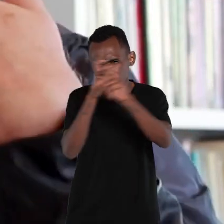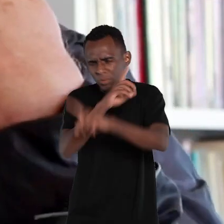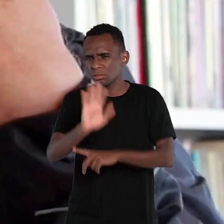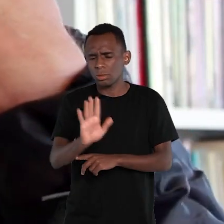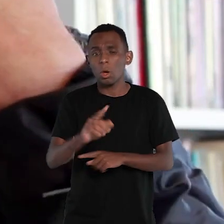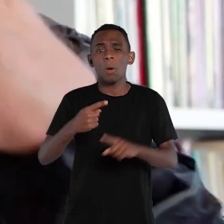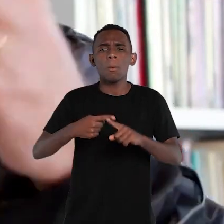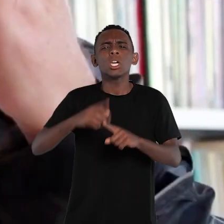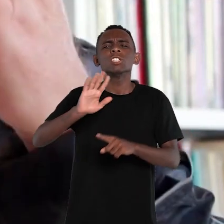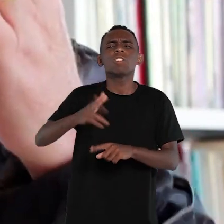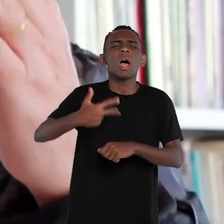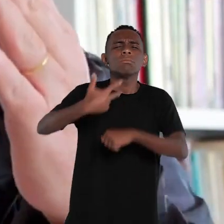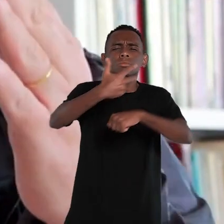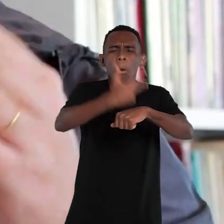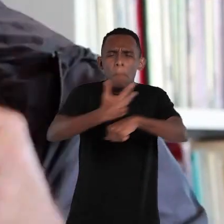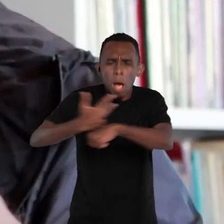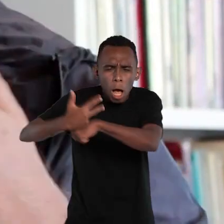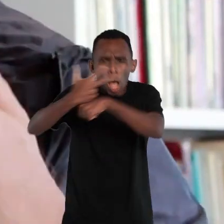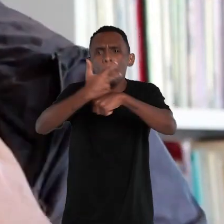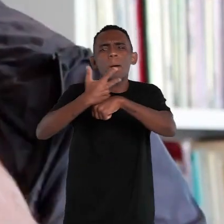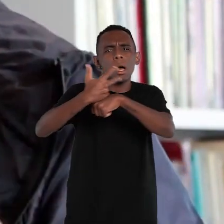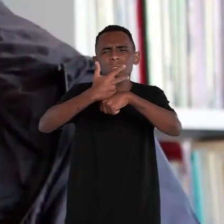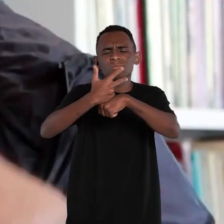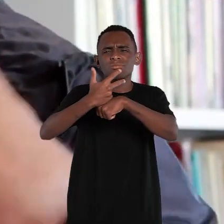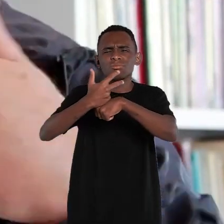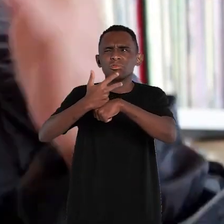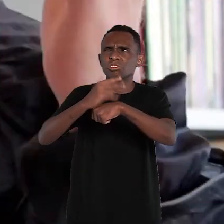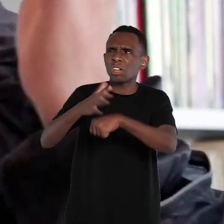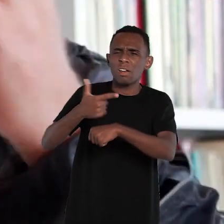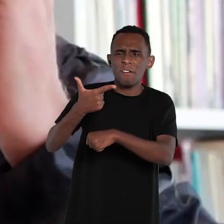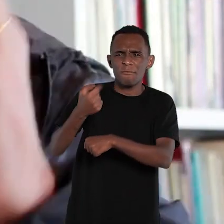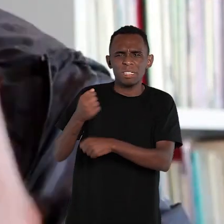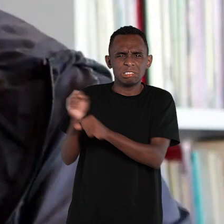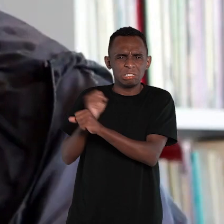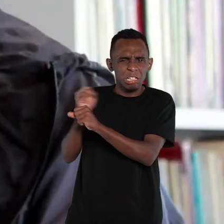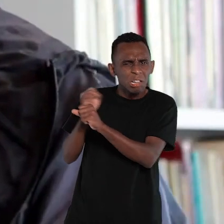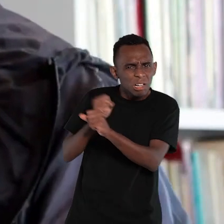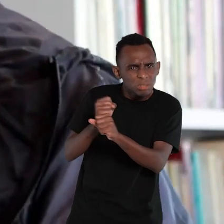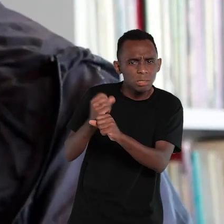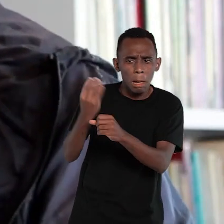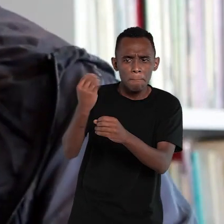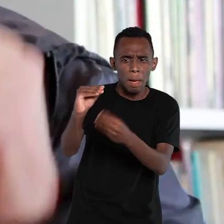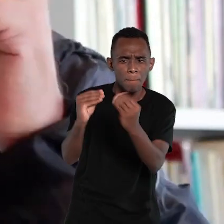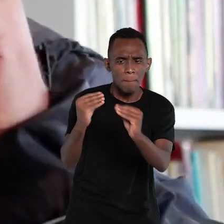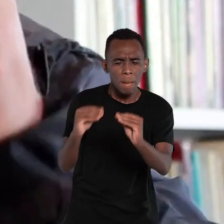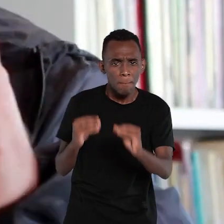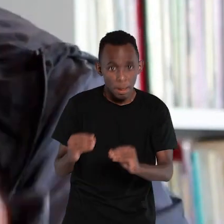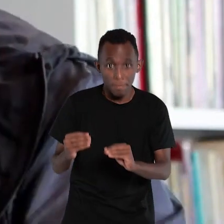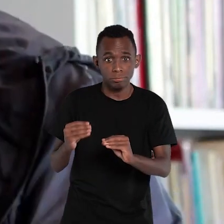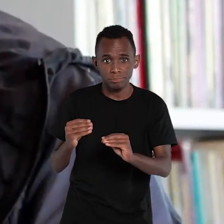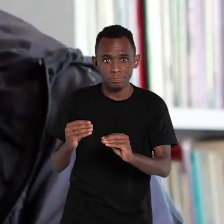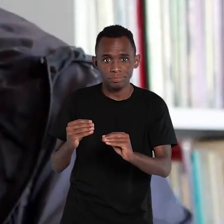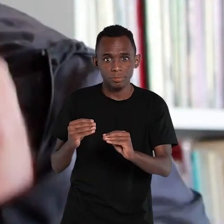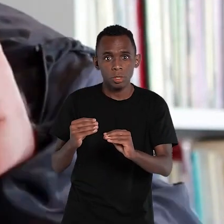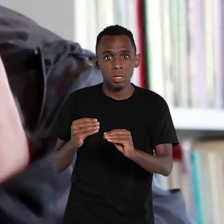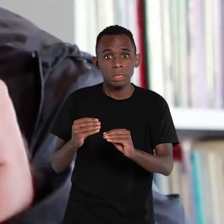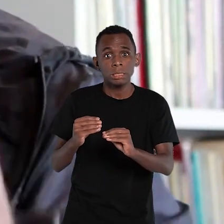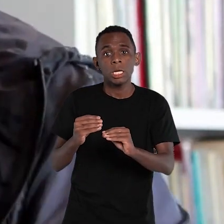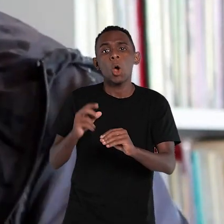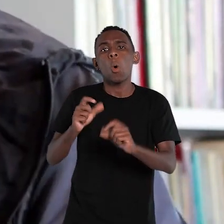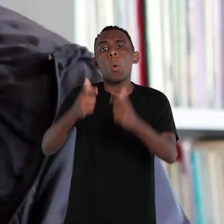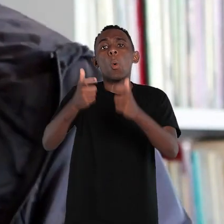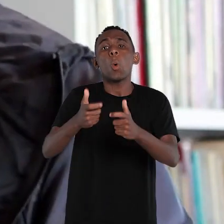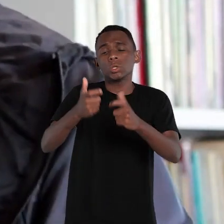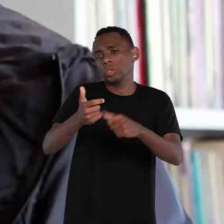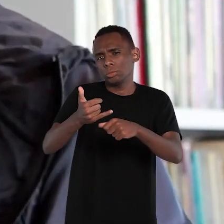porque a gente já grava os programas do Sempre um Papo há uns 20 anos, mais ou menos, e fica depositado aí,